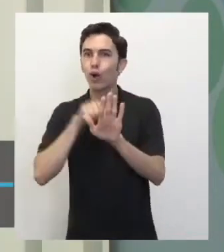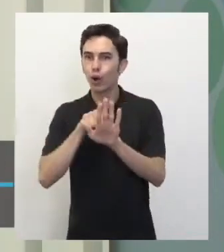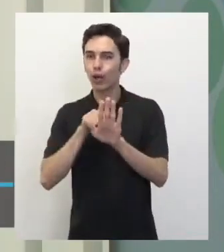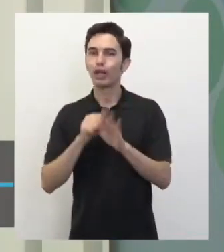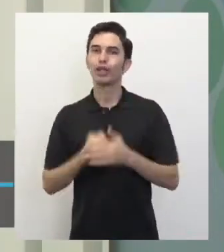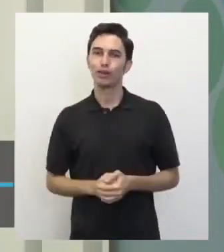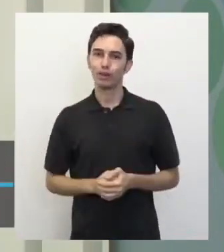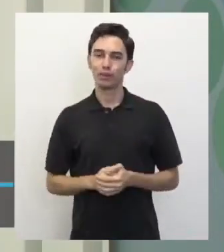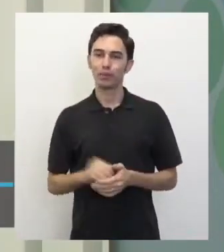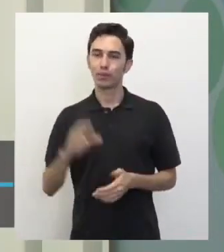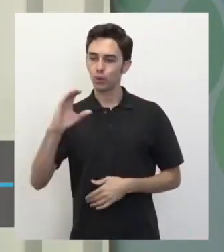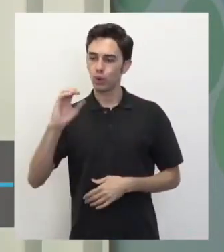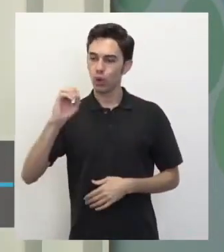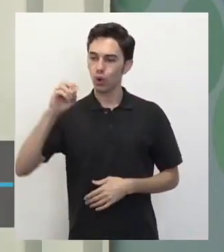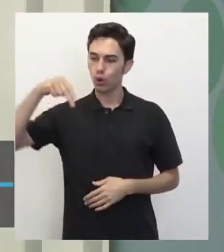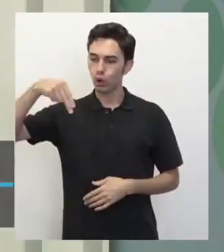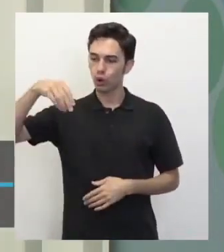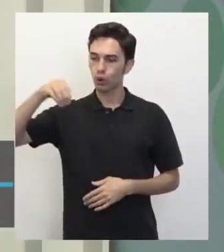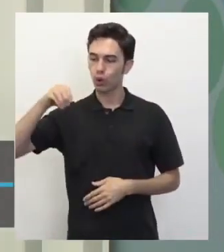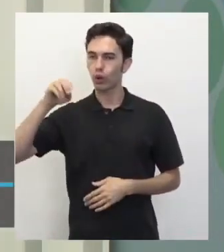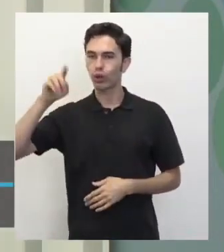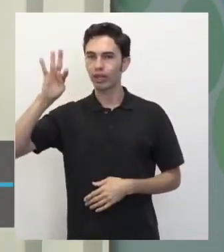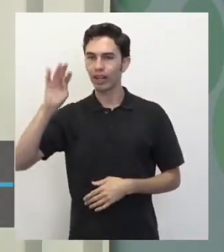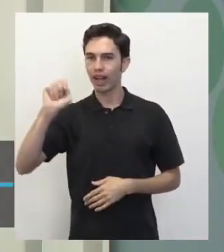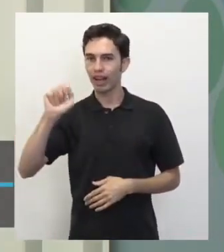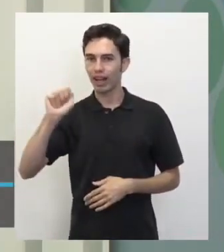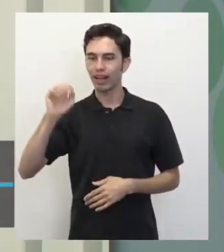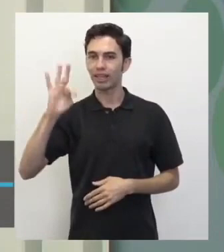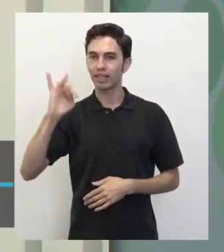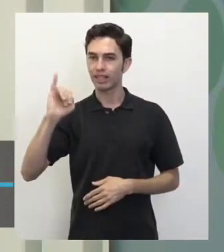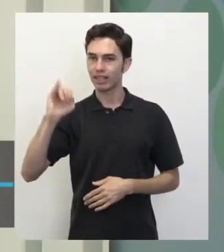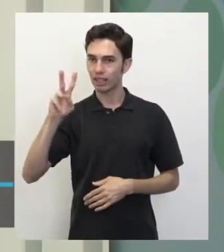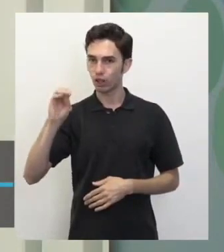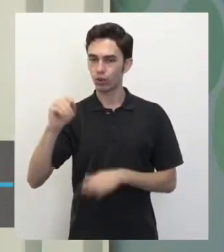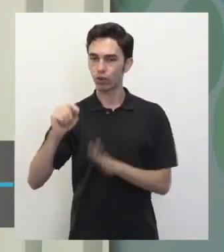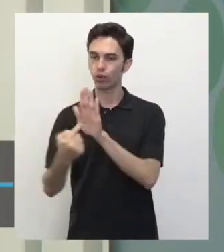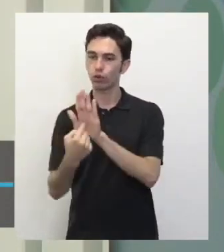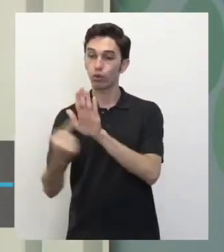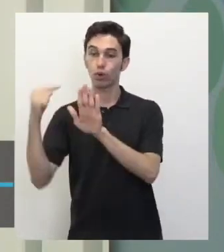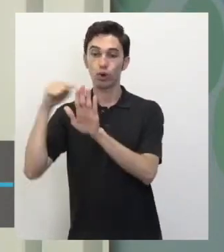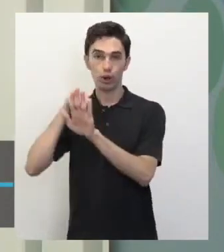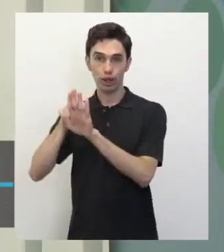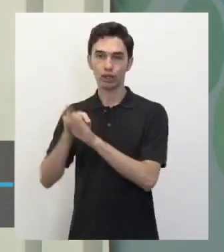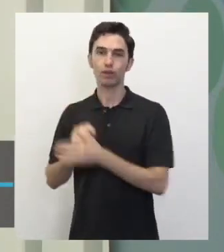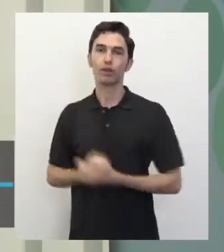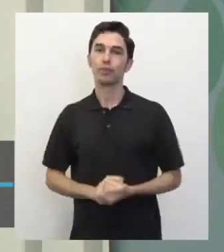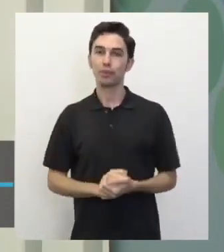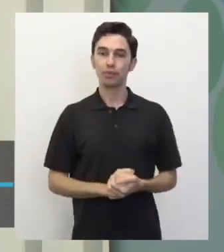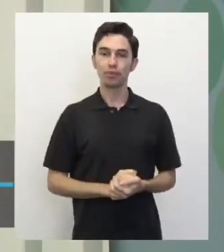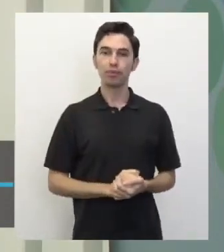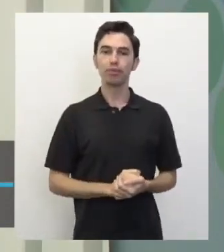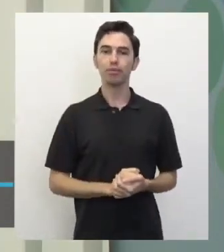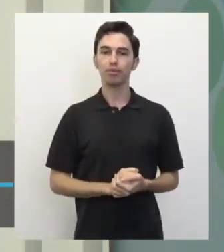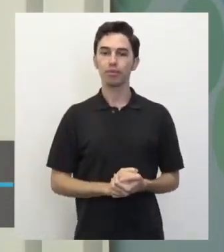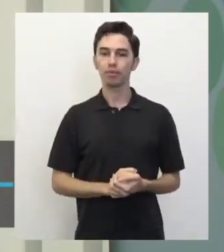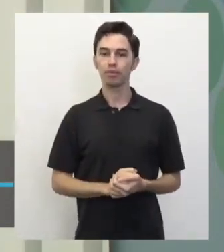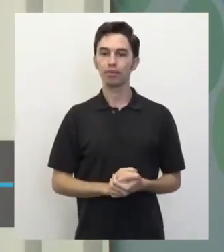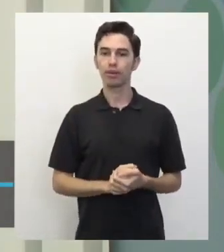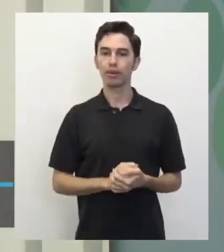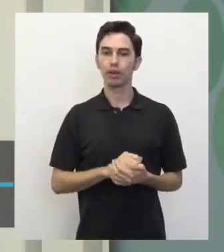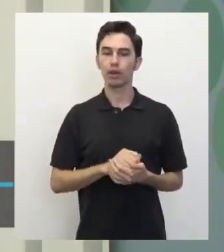Vai do professor. Acontece o seguinte, linguagem denotativa é a linguagem física, concreta, objetiva.